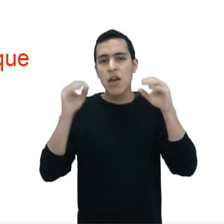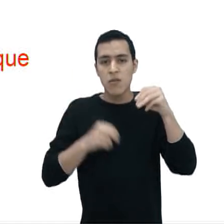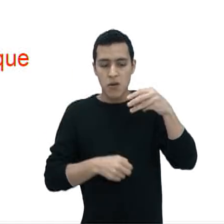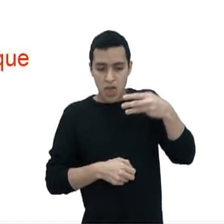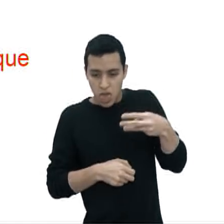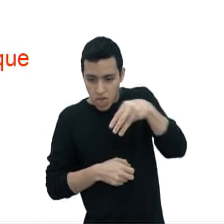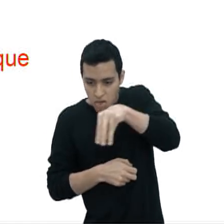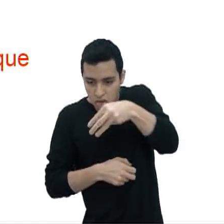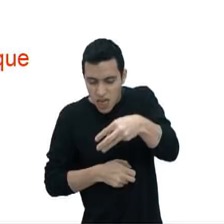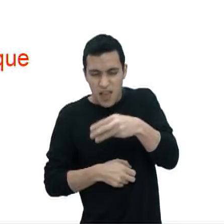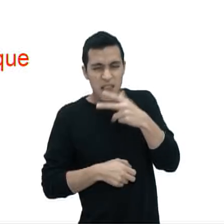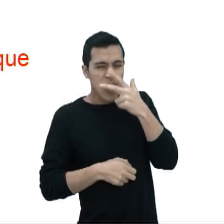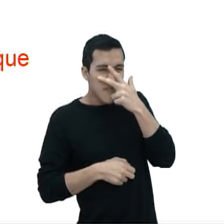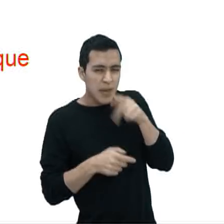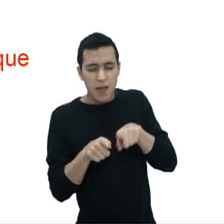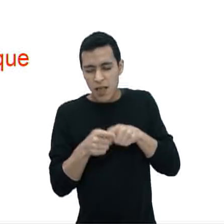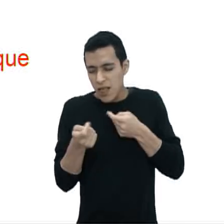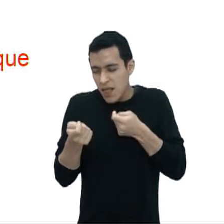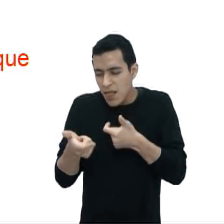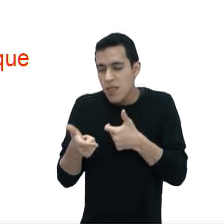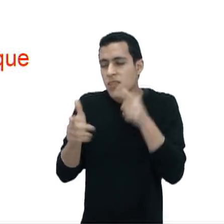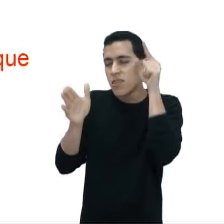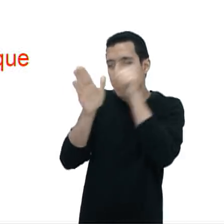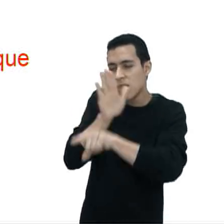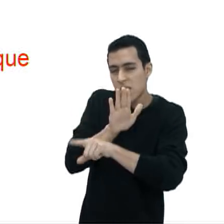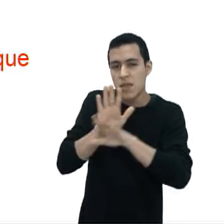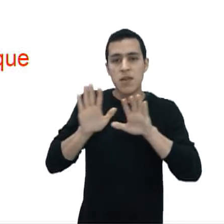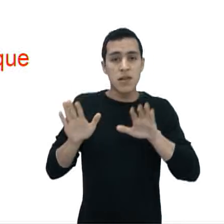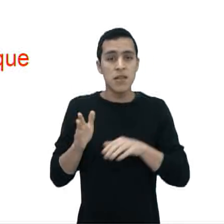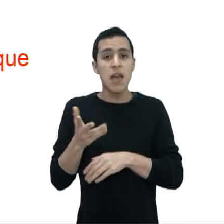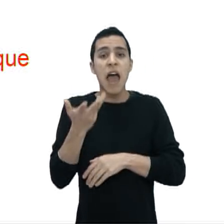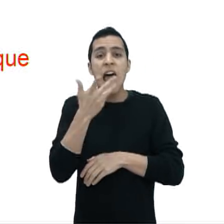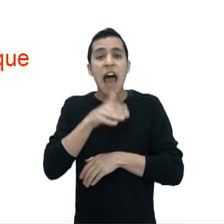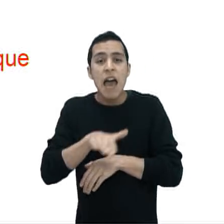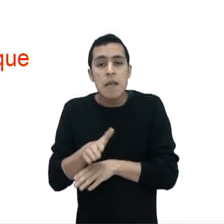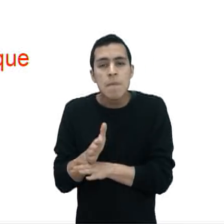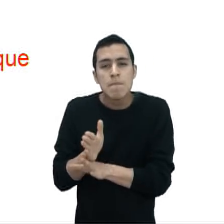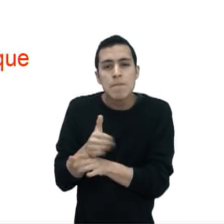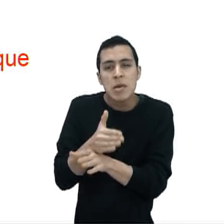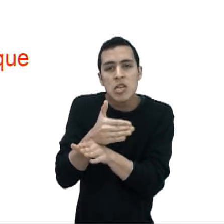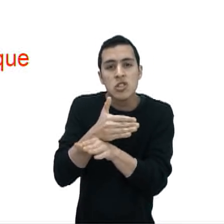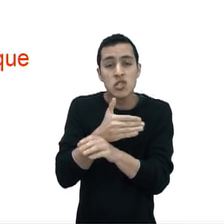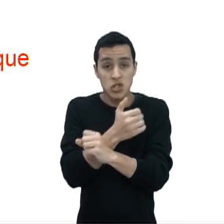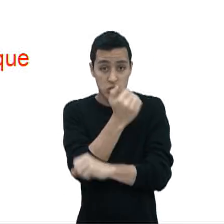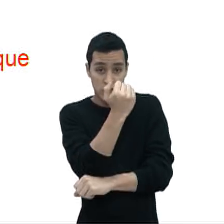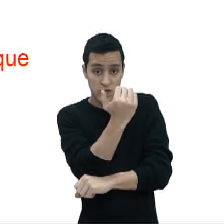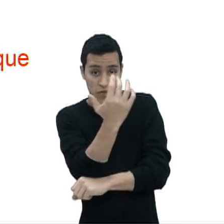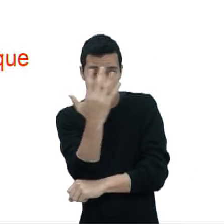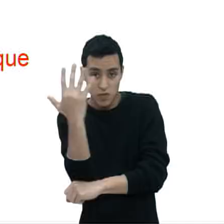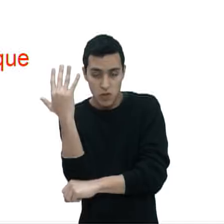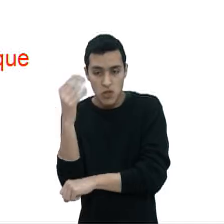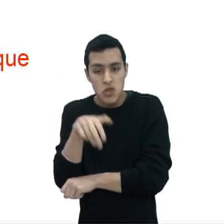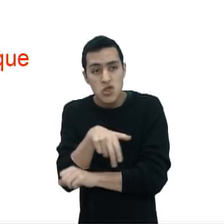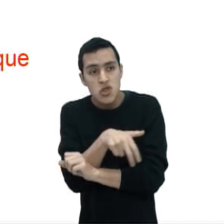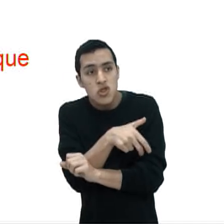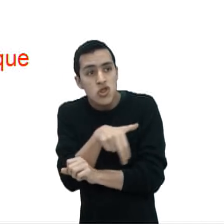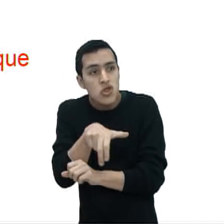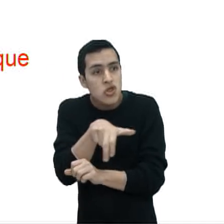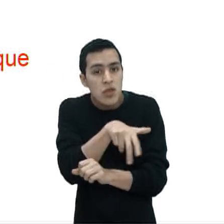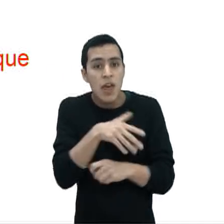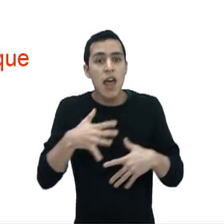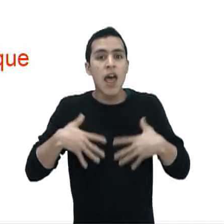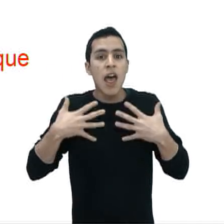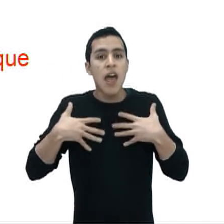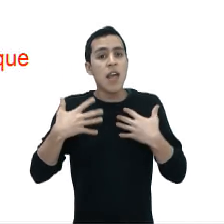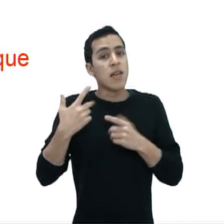Então, ele fez ali meio que uma charada, certo? Daí, criança perdida na floresta, entre parênteses, animada por achar